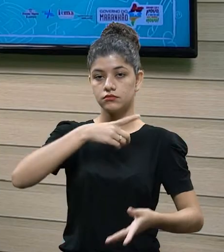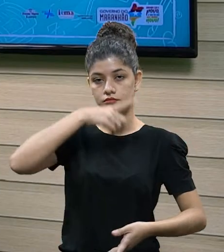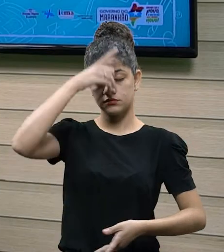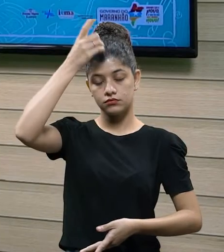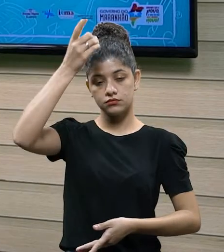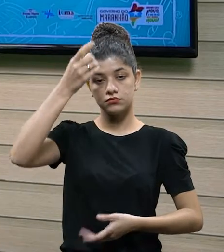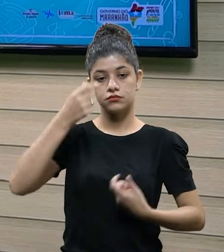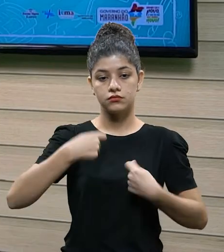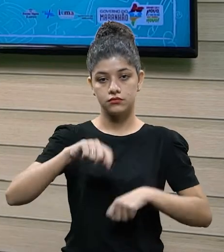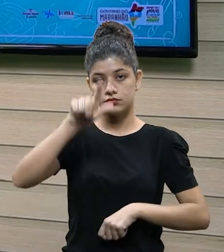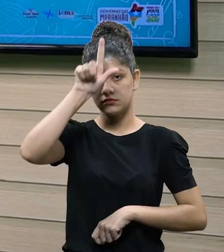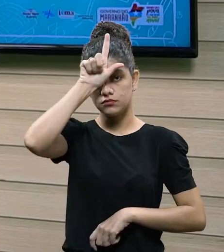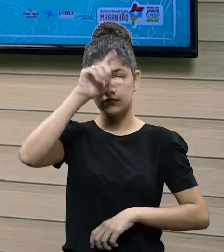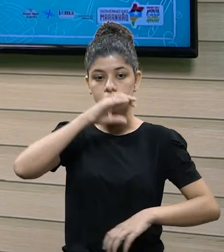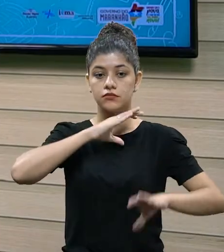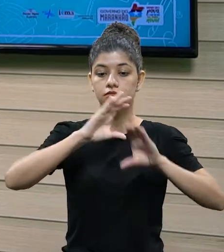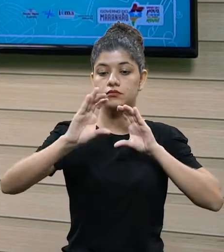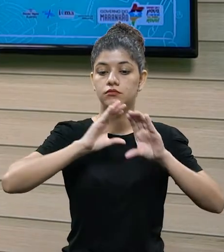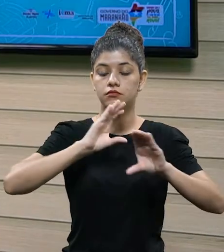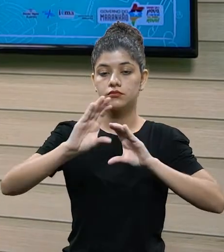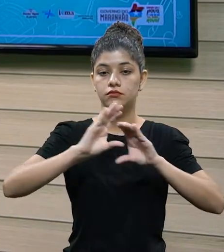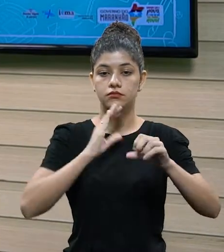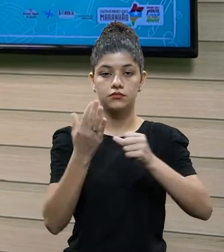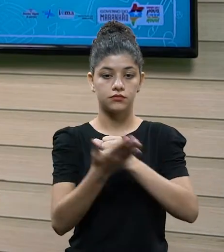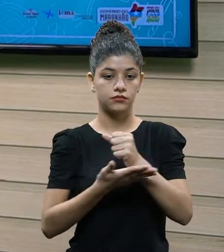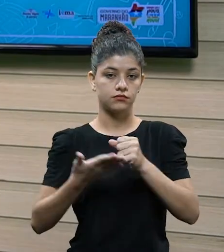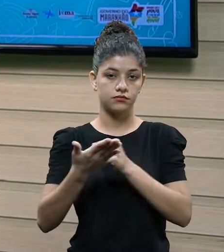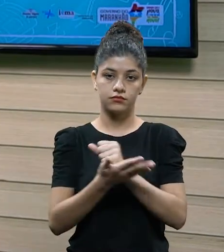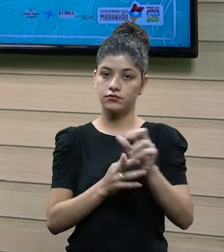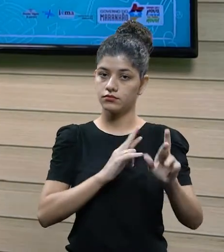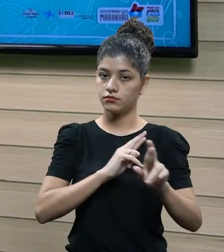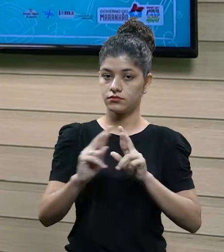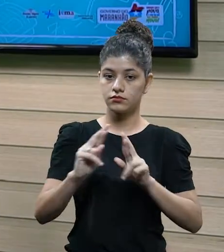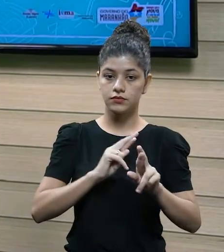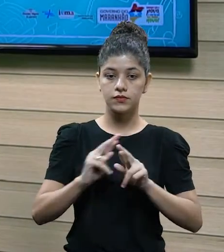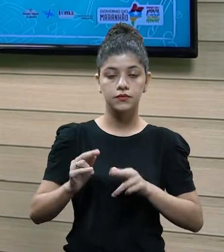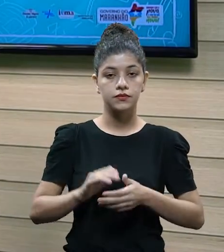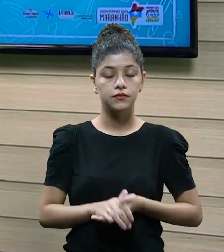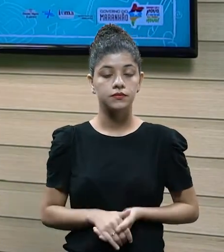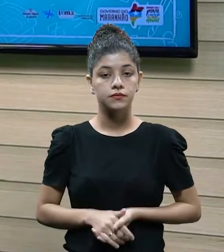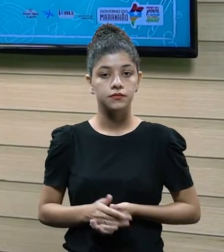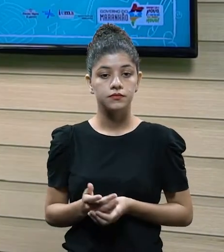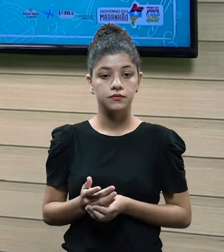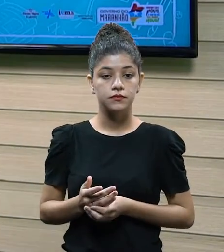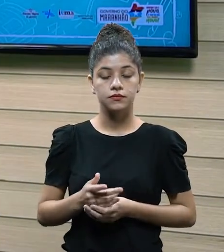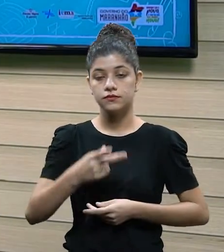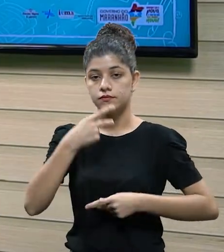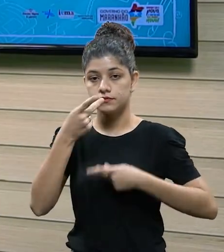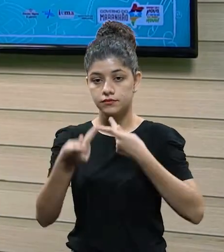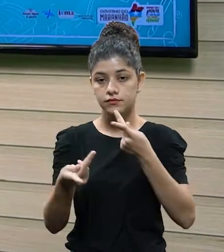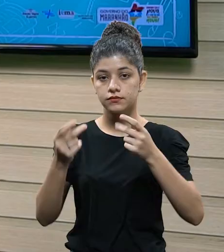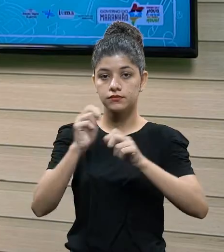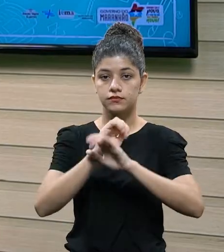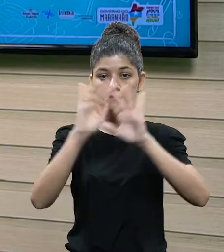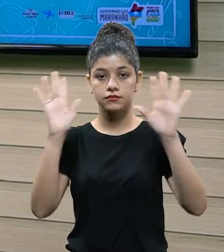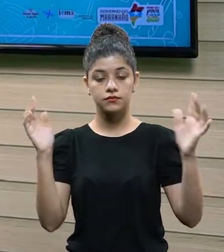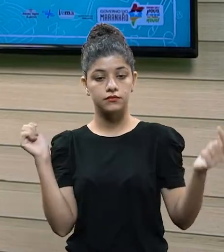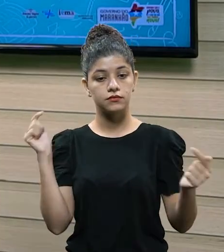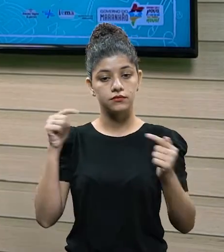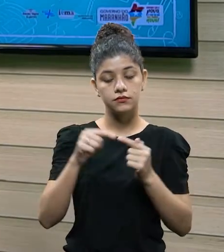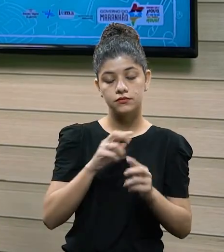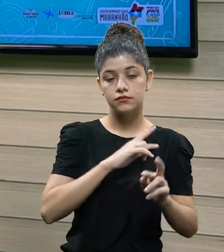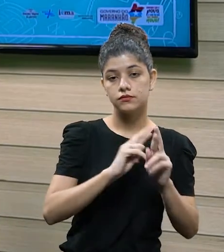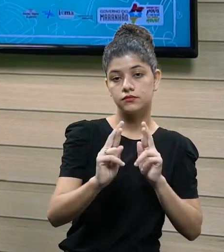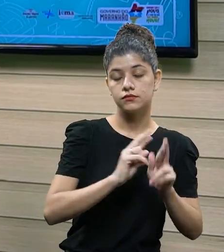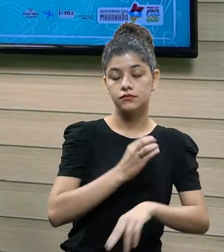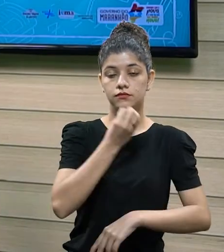inspiração. O líder tem que saber se comunicar, saber que a comunicação é base de um relacionamento. Né? Saber falar de forma clara, objetiva, saber interagir, saber